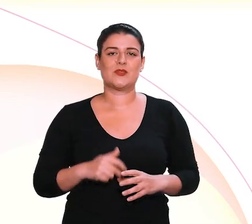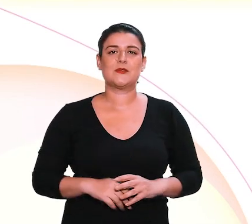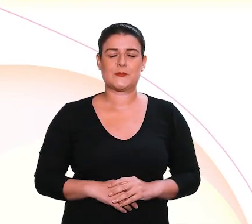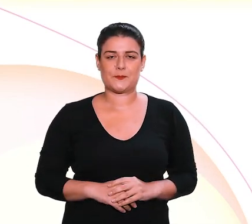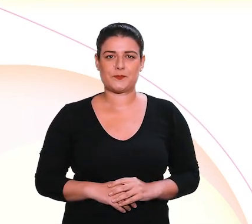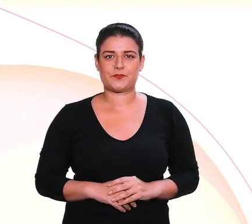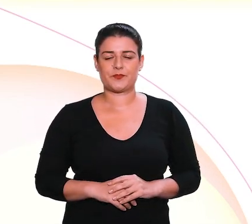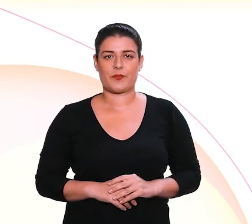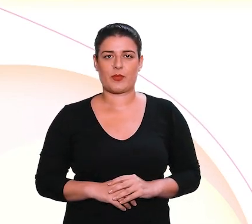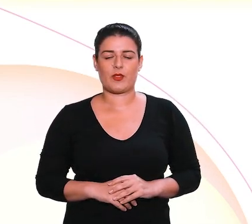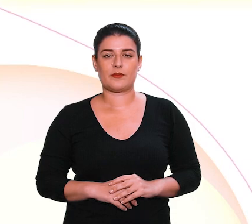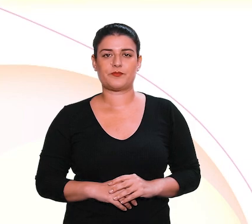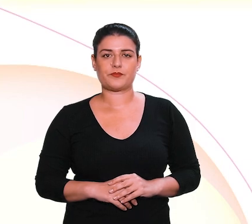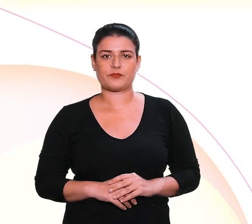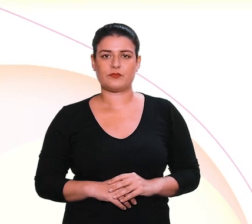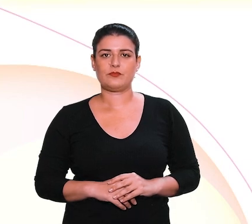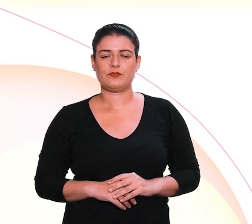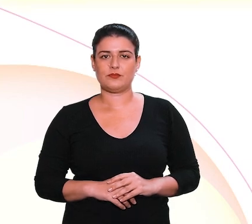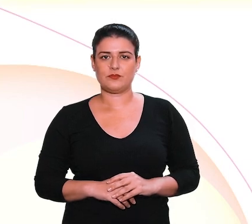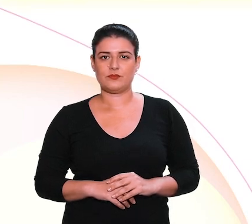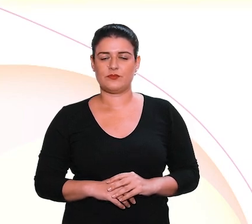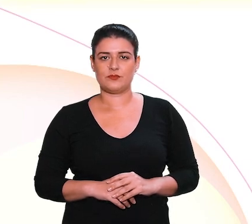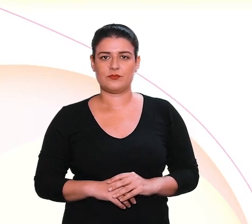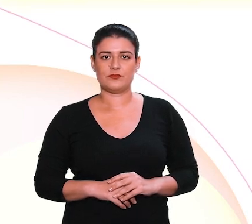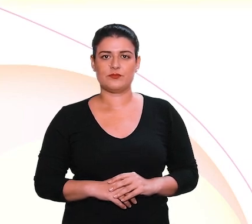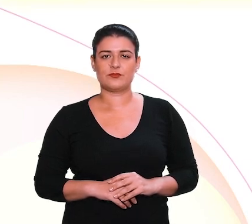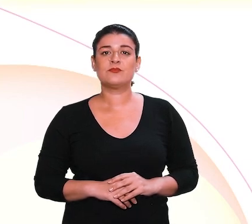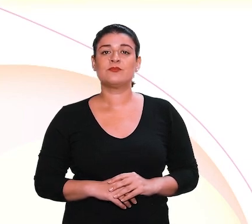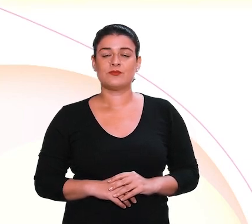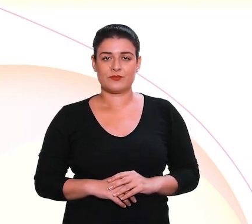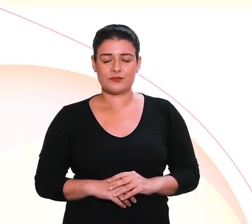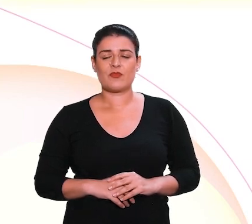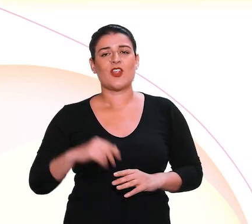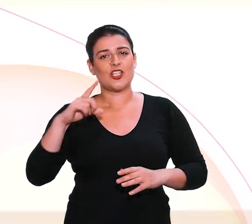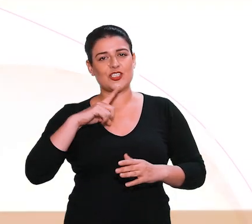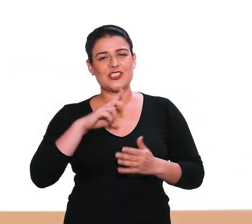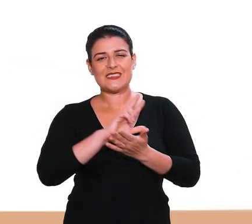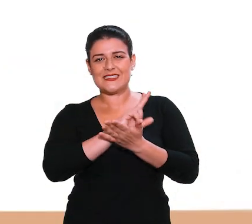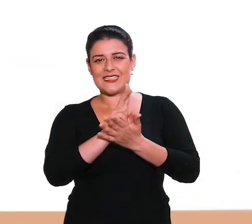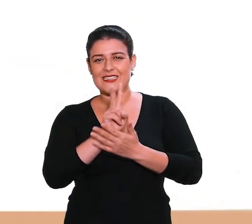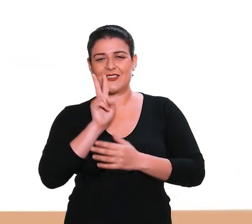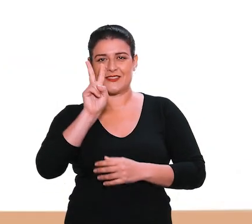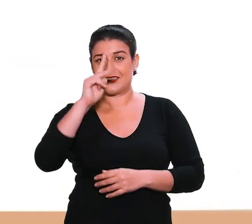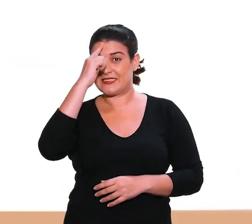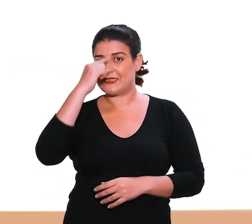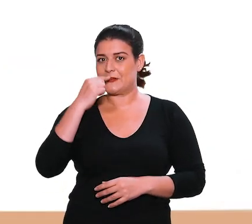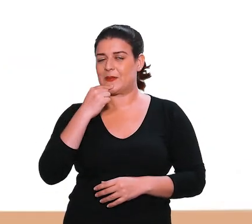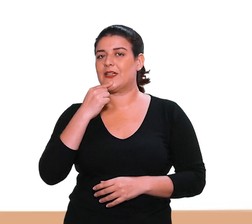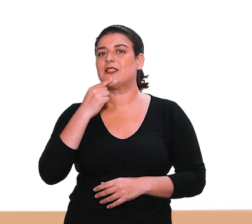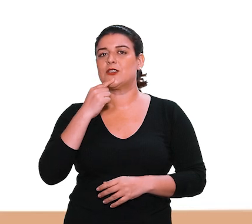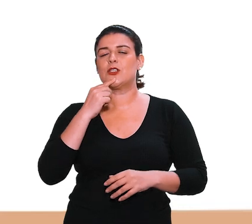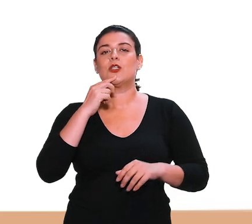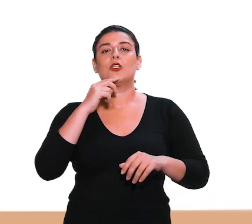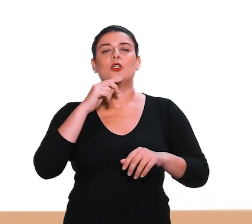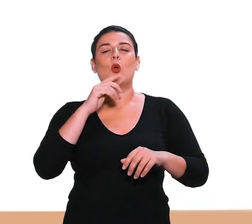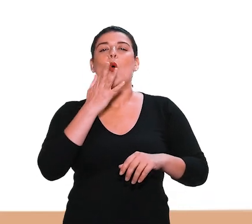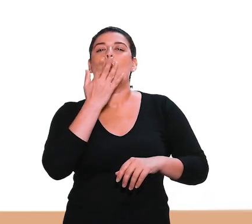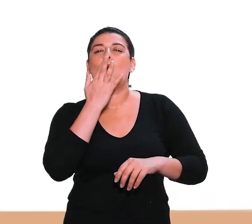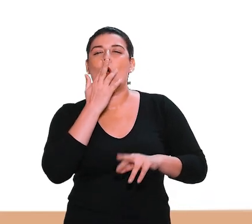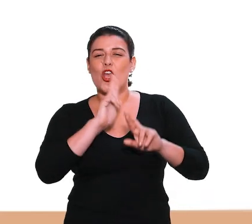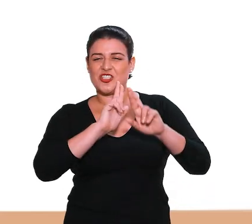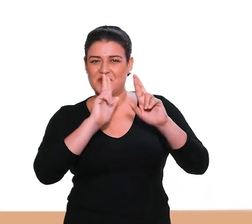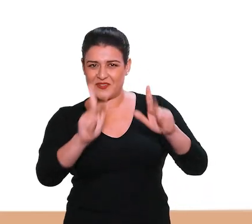essa dermatite. É bastante comum nos pacientes. E aqui a gente tem várias condições diferentes. Olha, alteração de